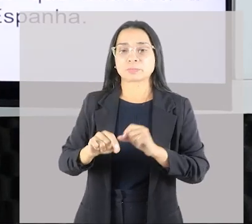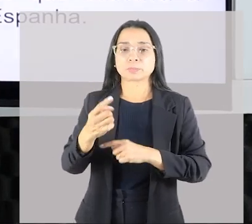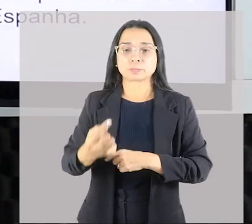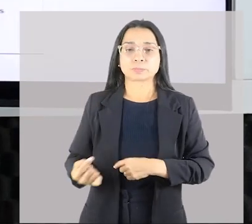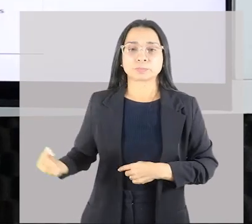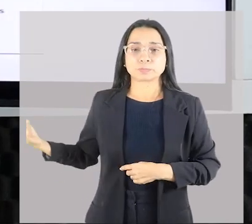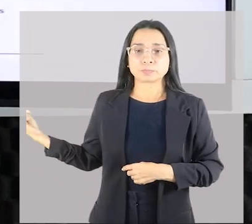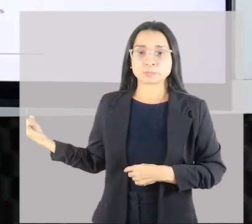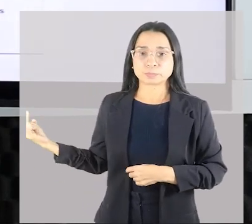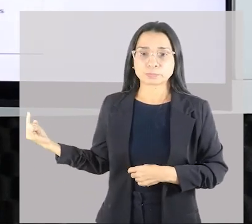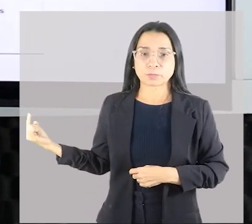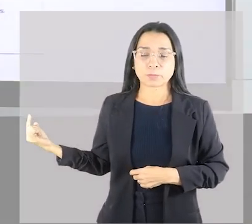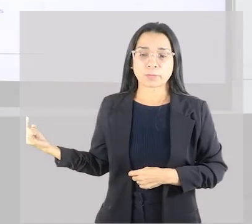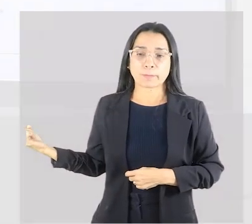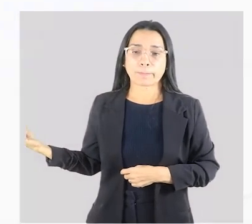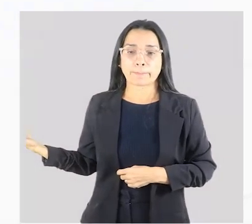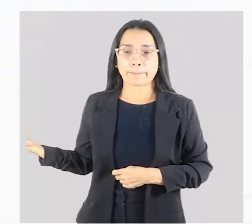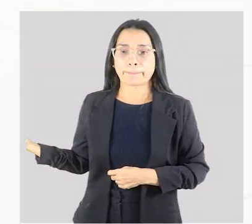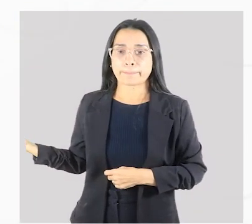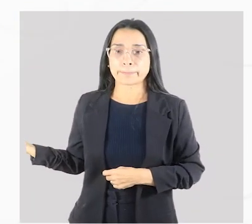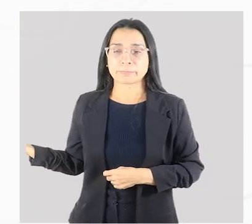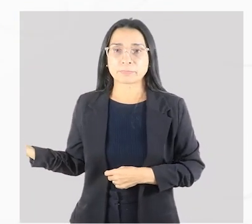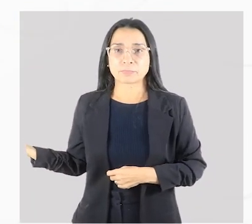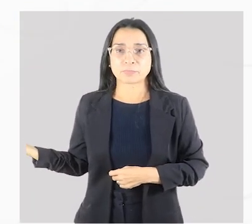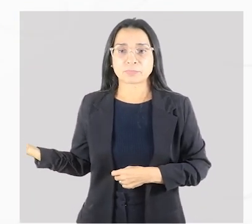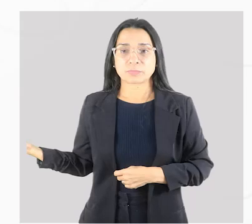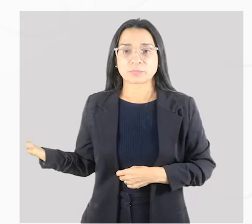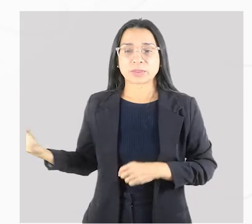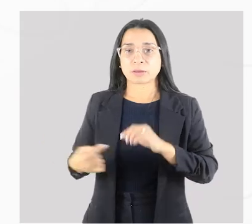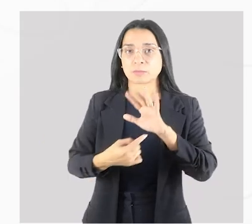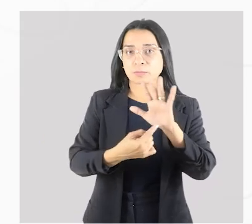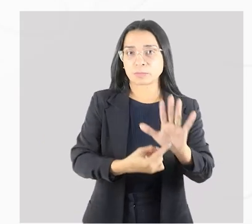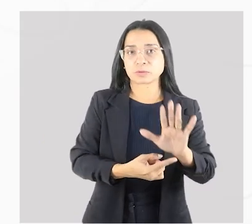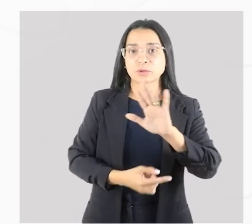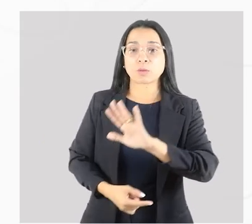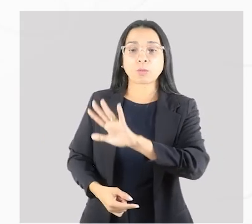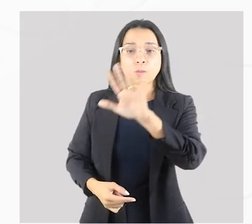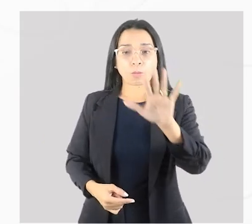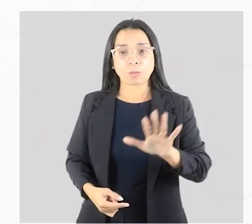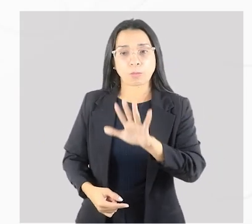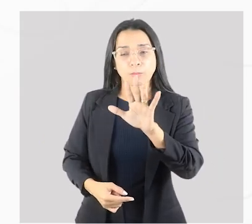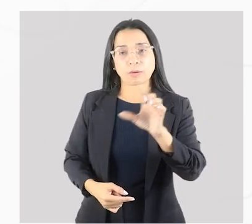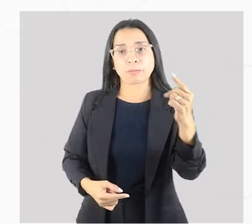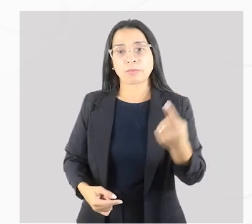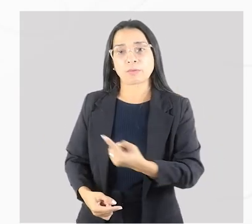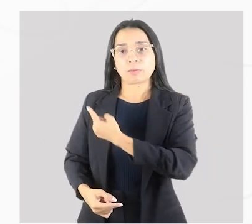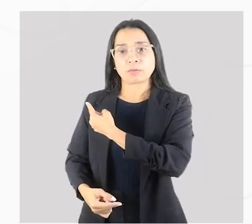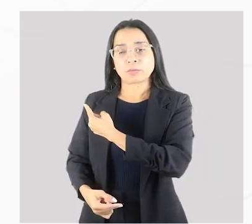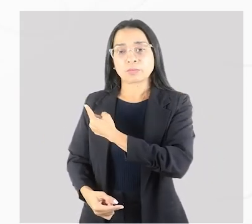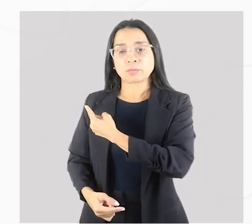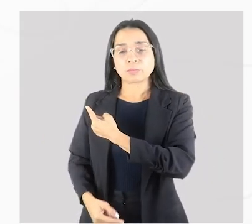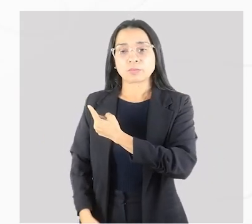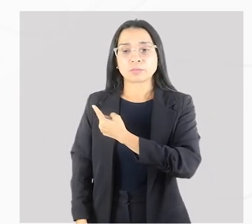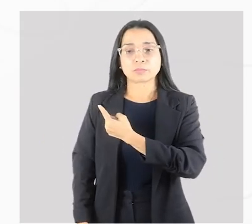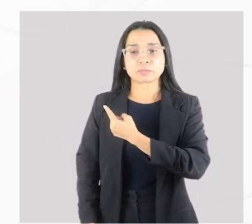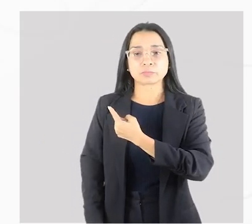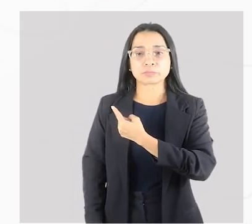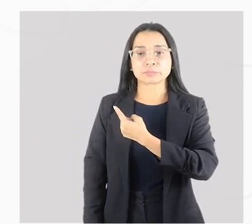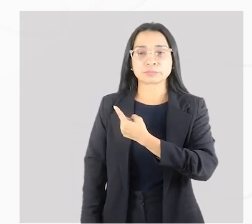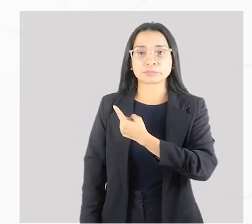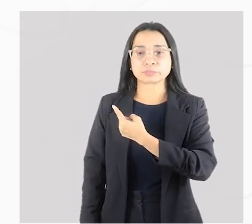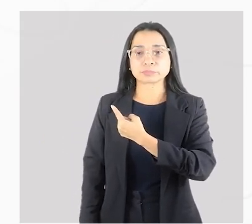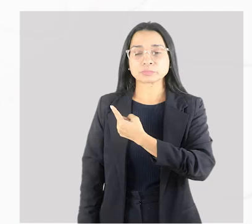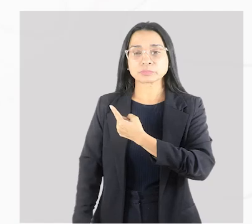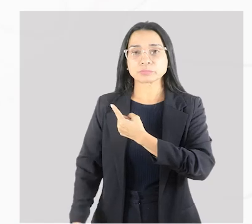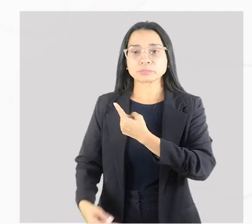atenção ao País Basco, tá? E mostrando aqui o mapa, tá certo, do País Basco. Está situado ali ao norte da Espanha, pegando